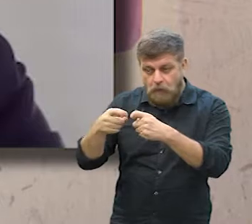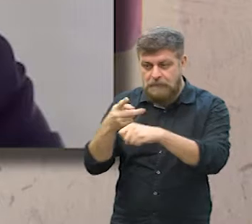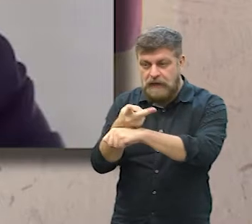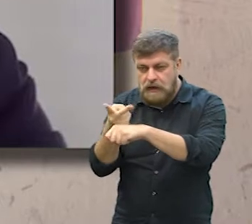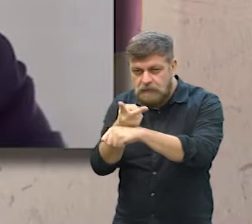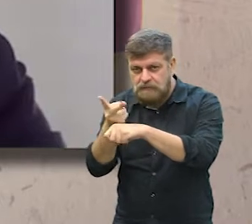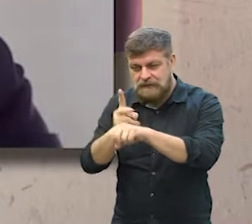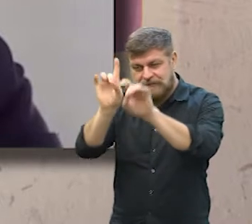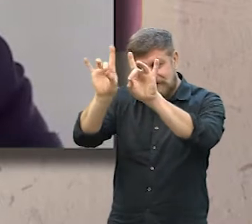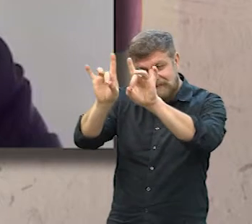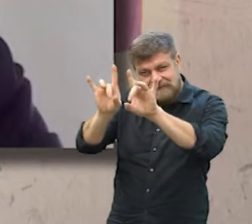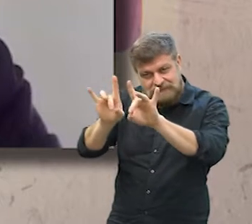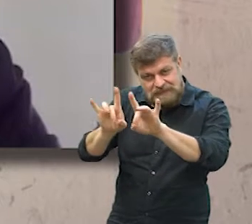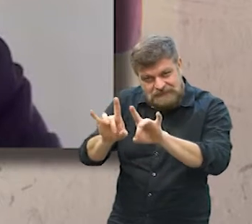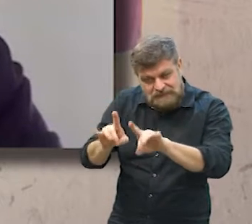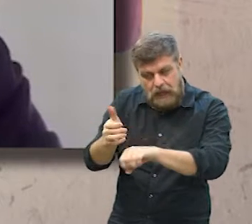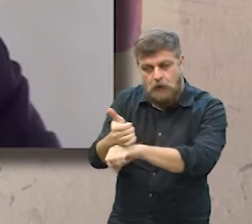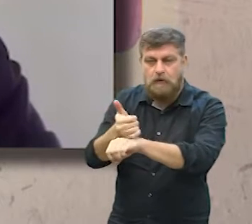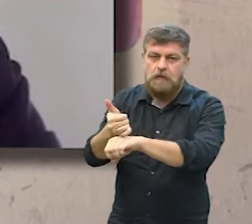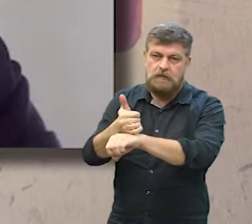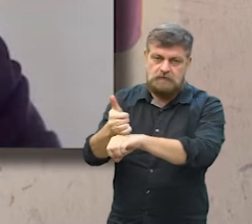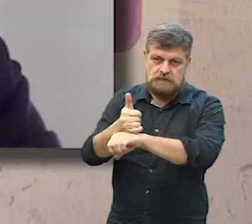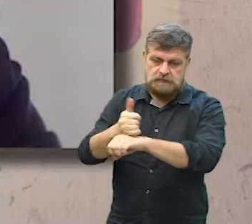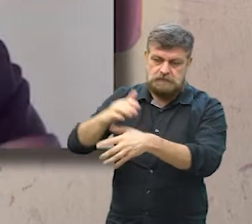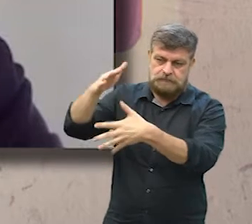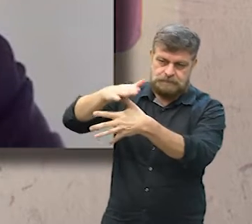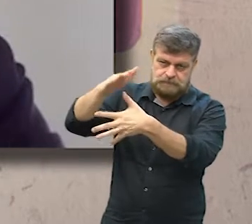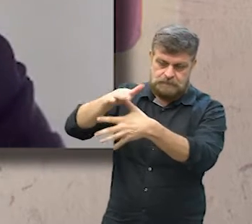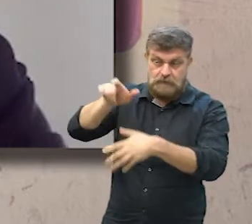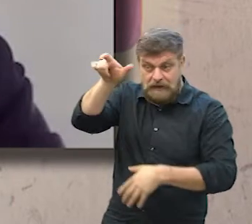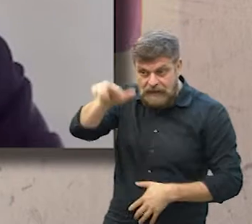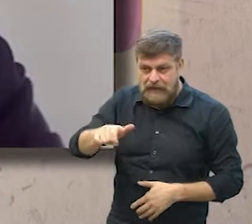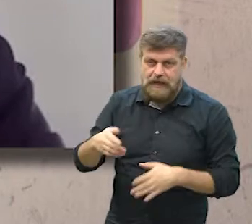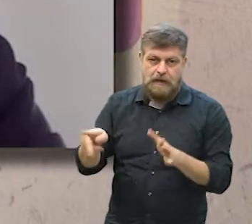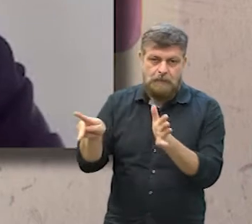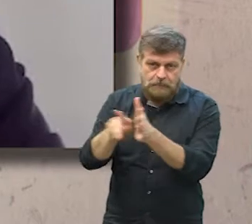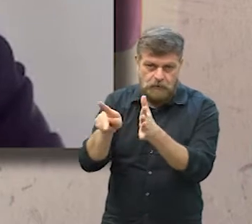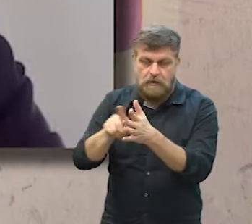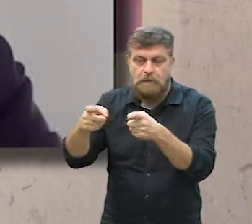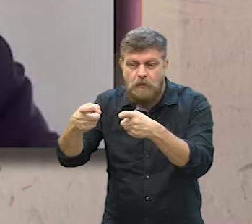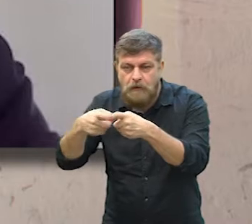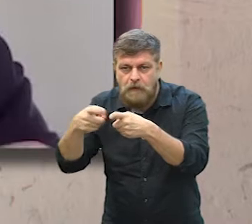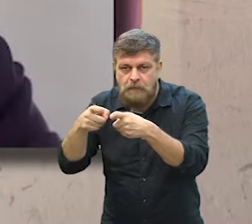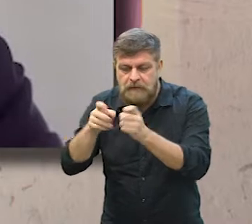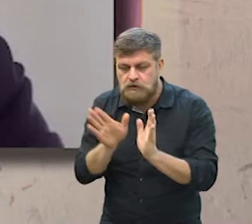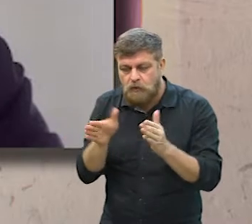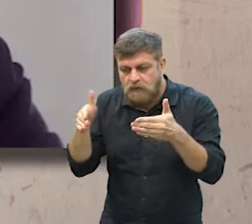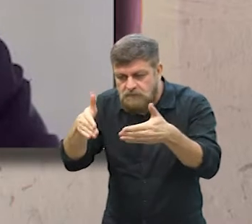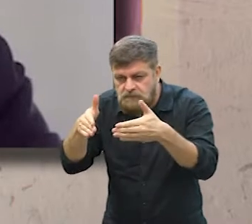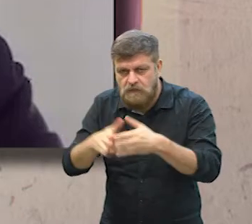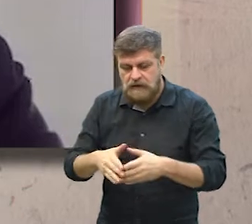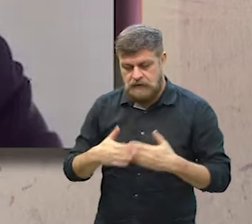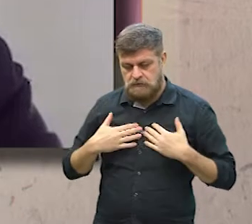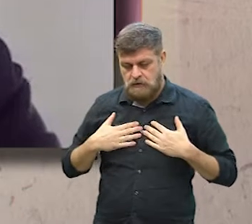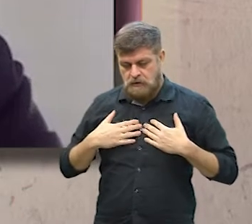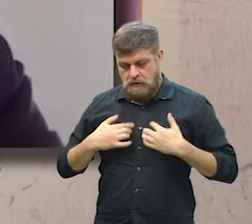por alguém que estuda mais asma, que conhece mais a doença, e daí sim um imunoalergologista ou pneumologista, que são as duas